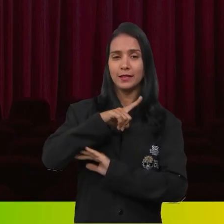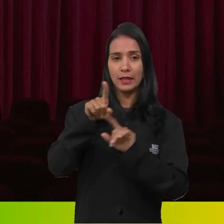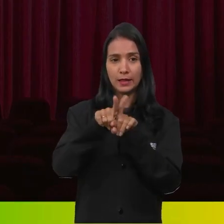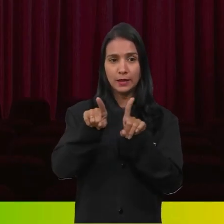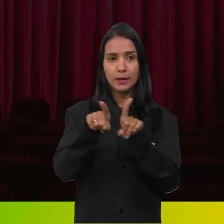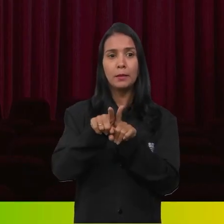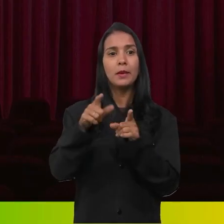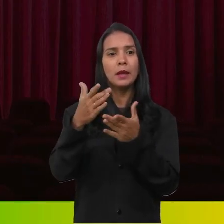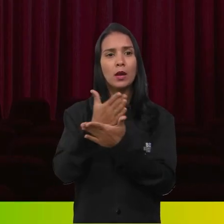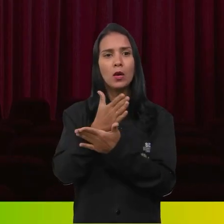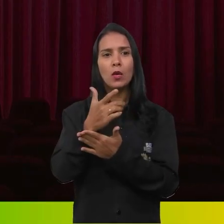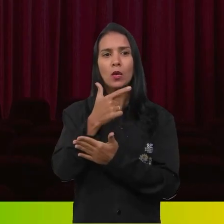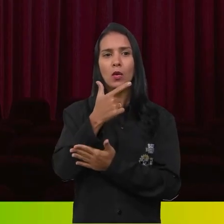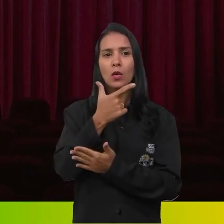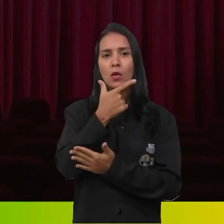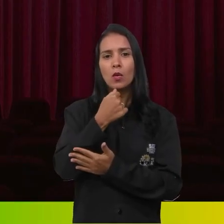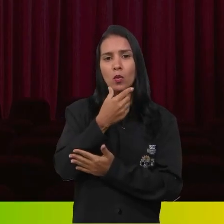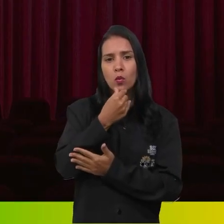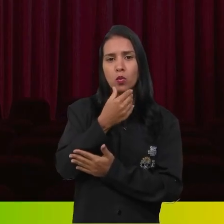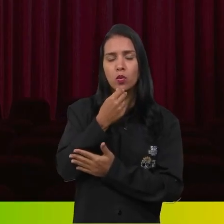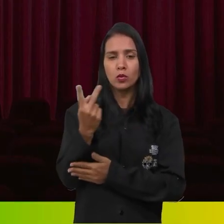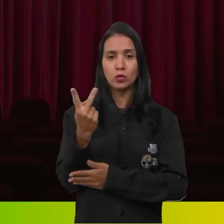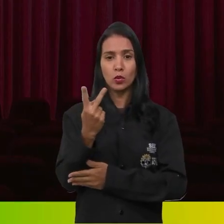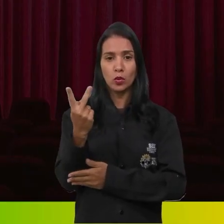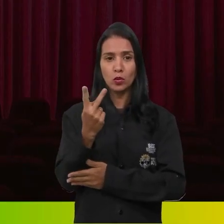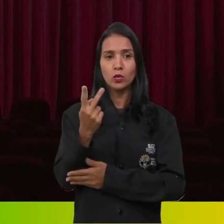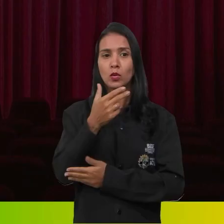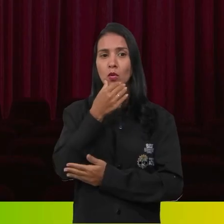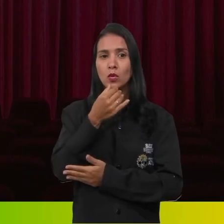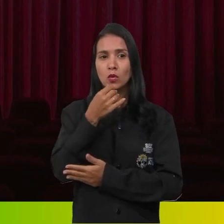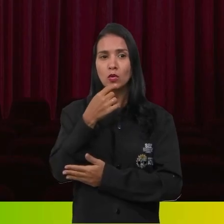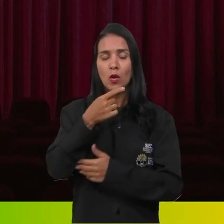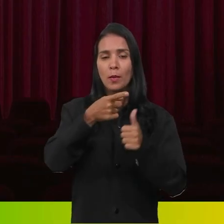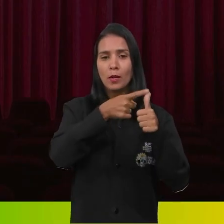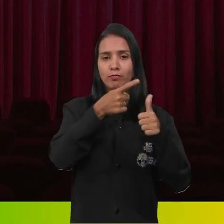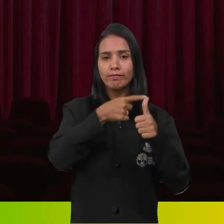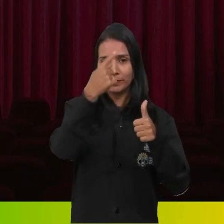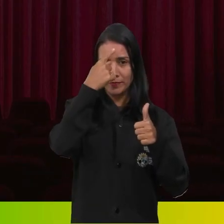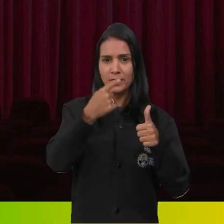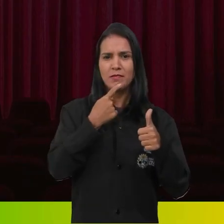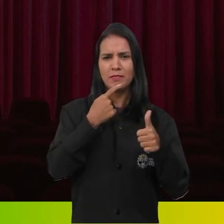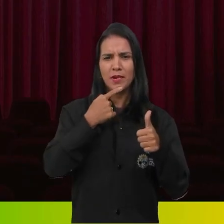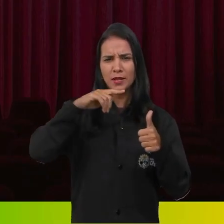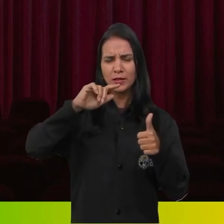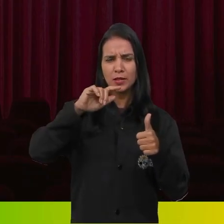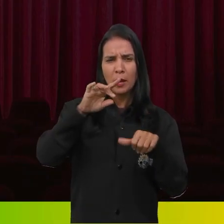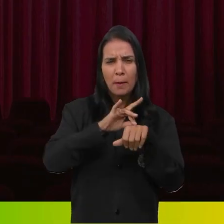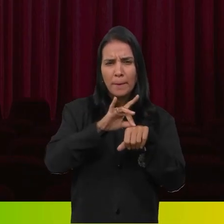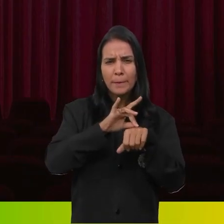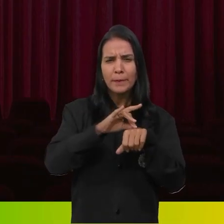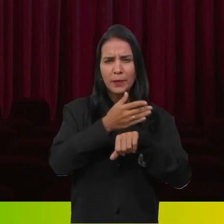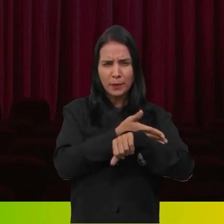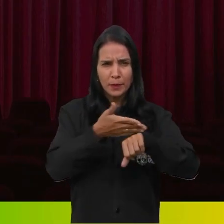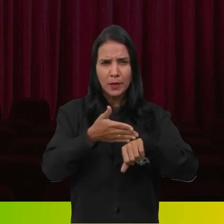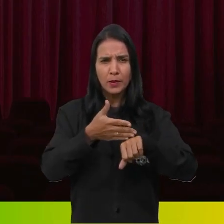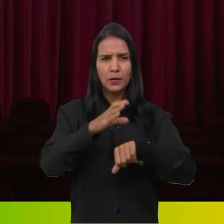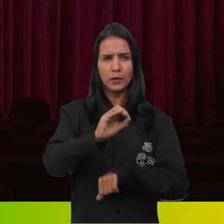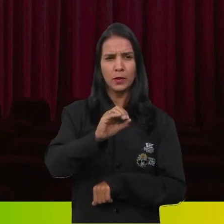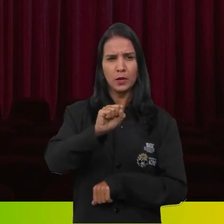aí nessa primeira imagem à sua esquerda. Então são eles os responsáveis, né,